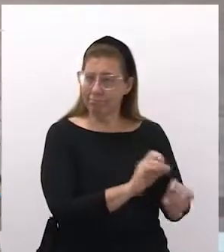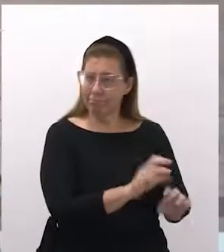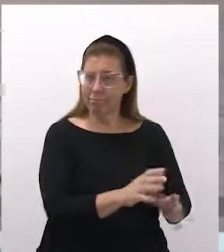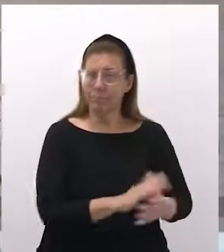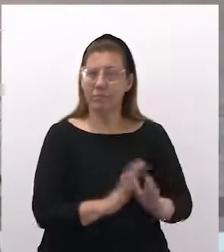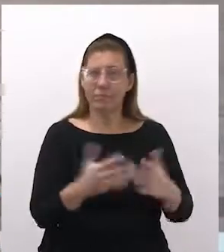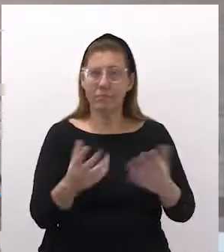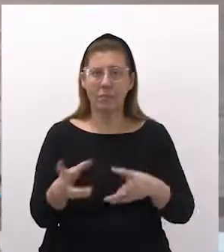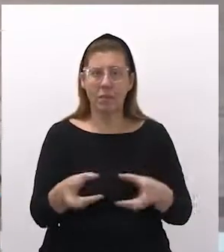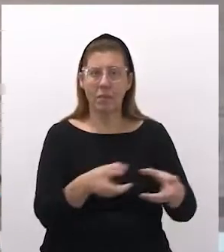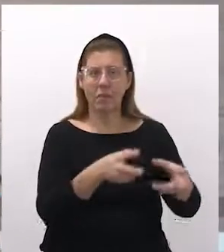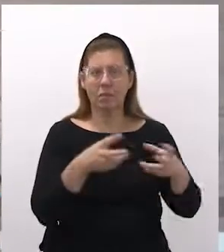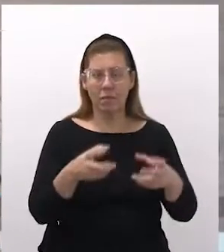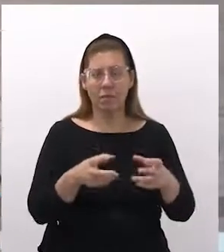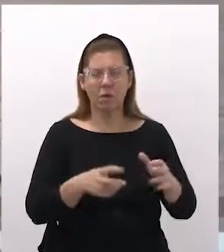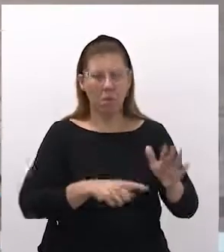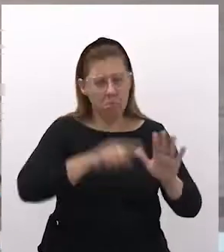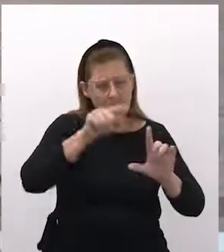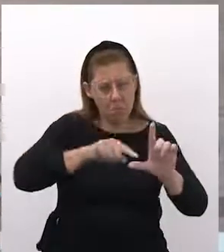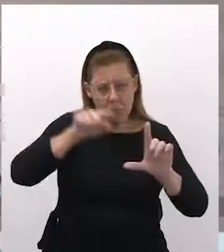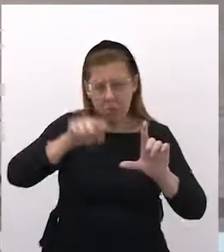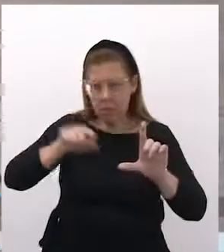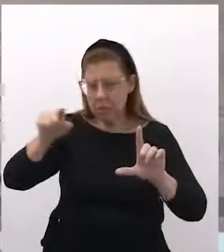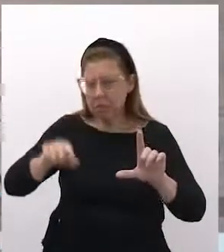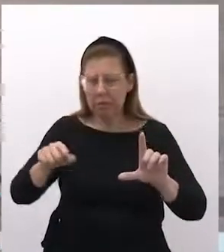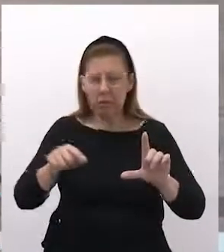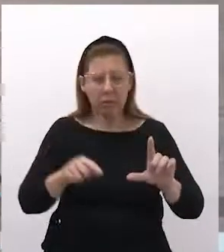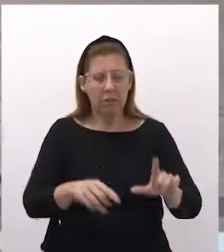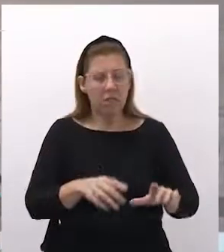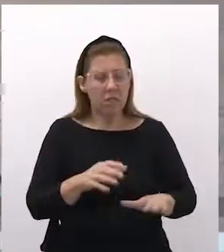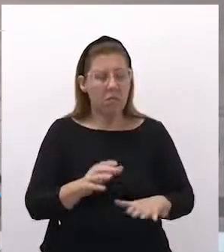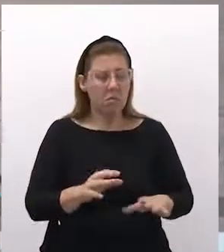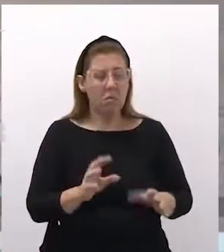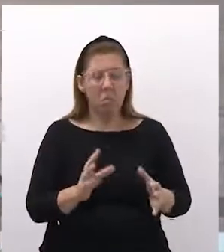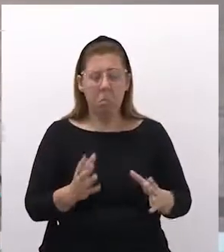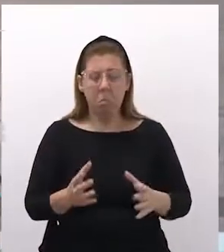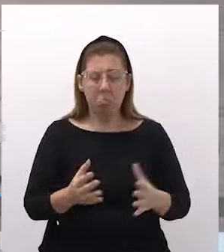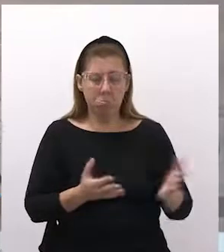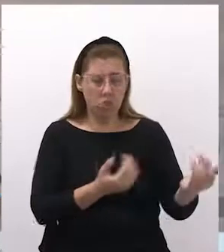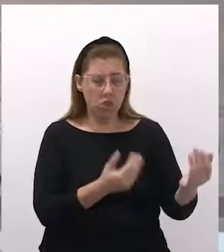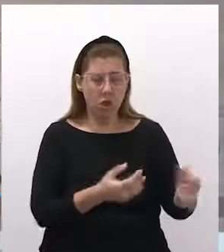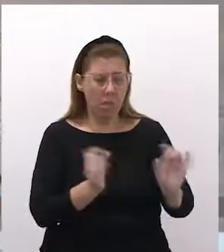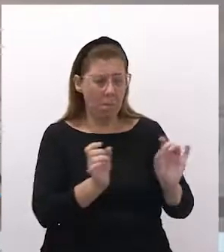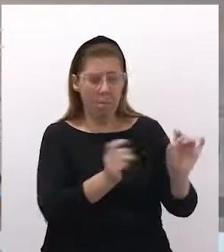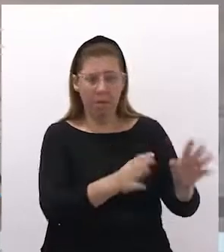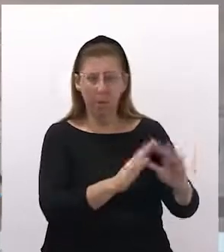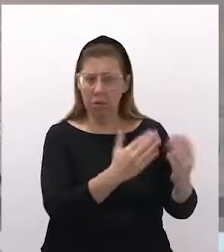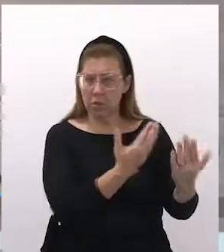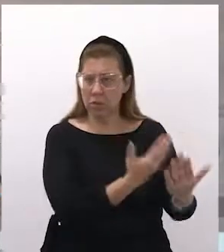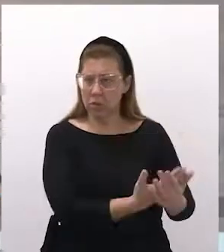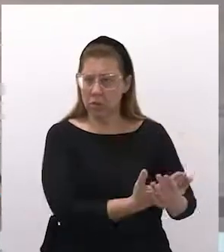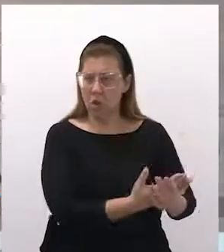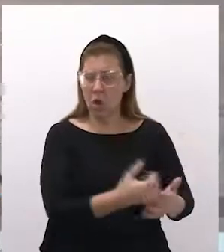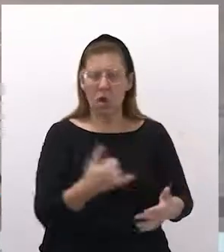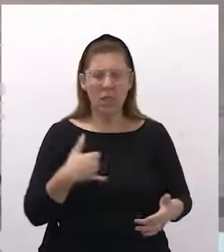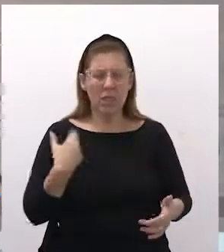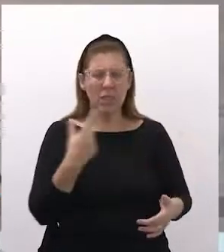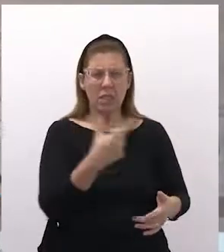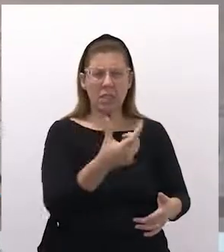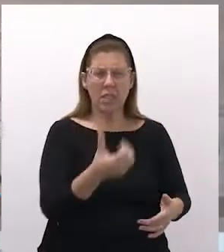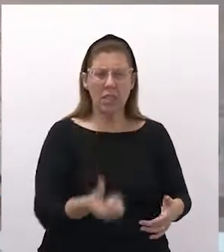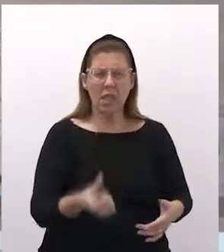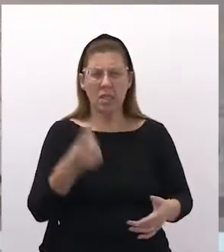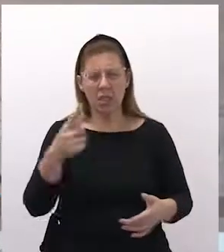Quando a gente vê, por exemplo, a taxa de evasão escolar, e principalmente na adolescência, dos jovens de 16 ou 17